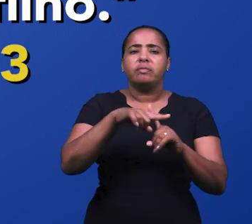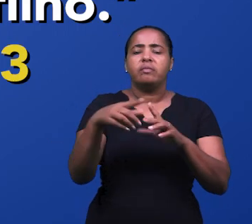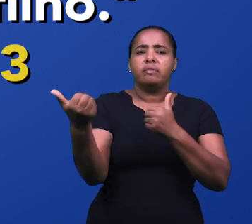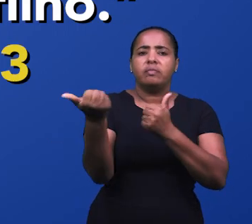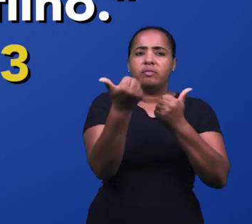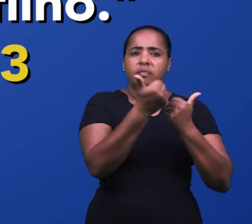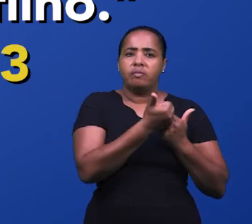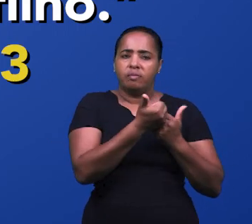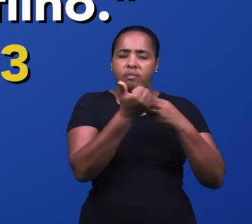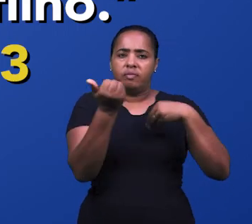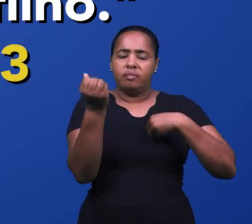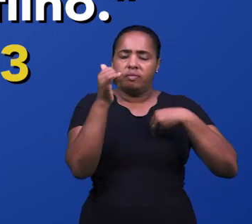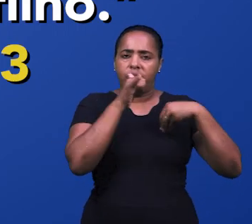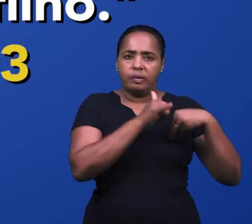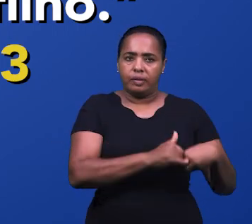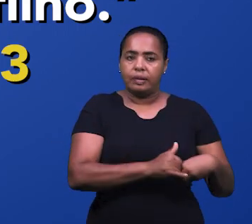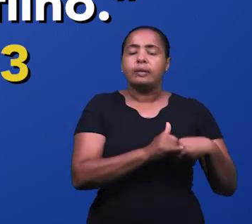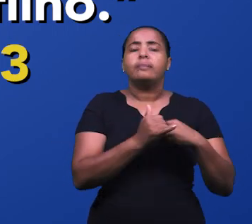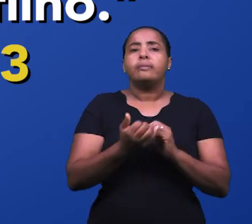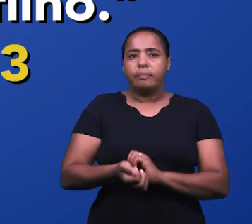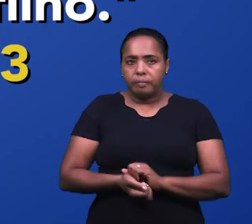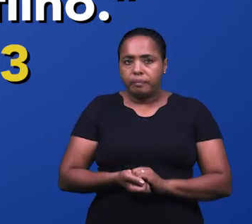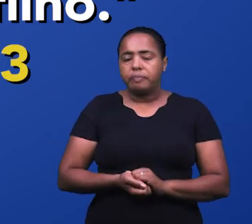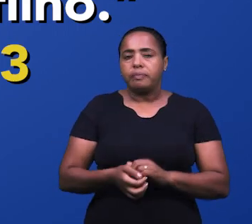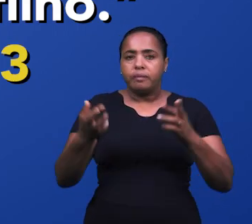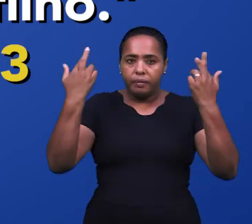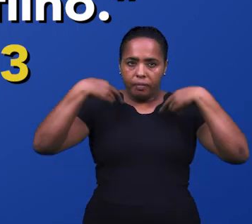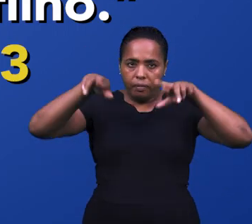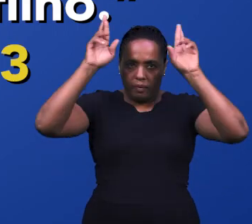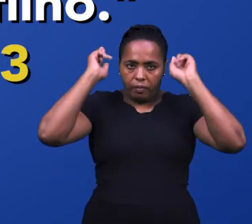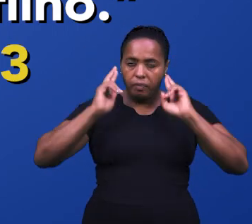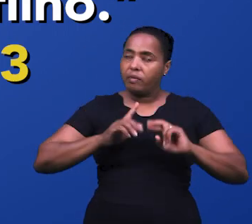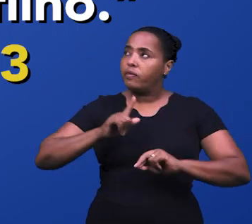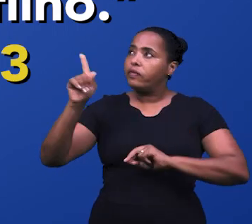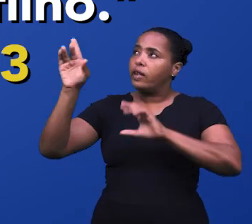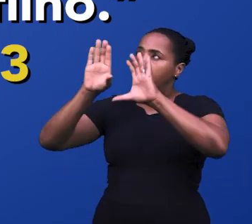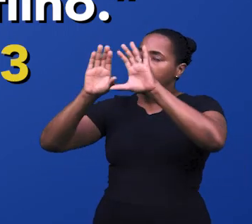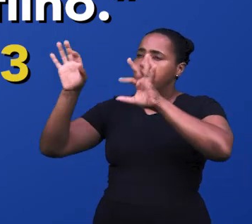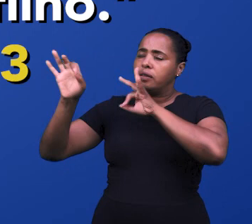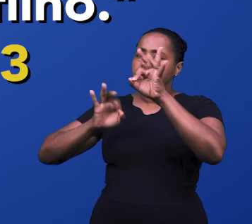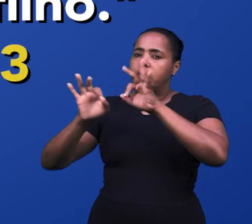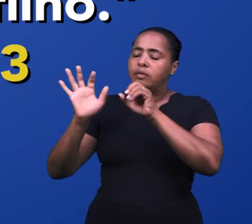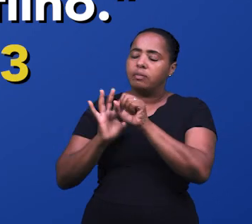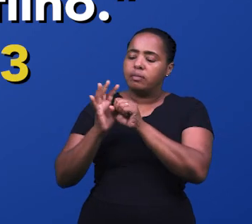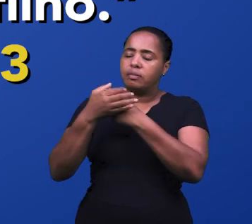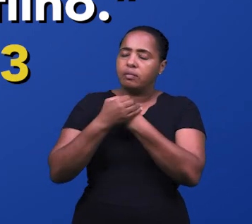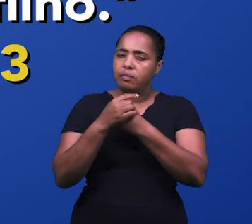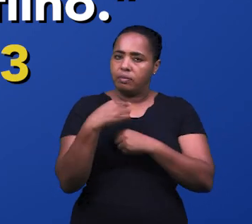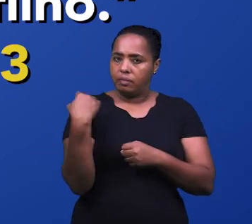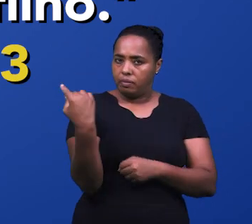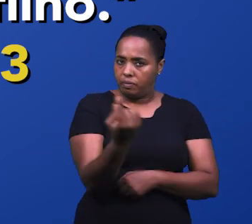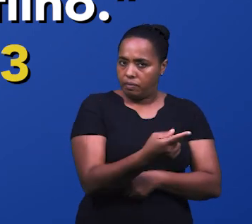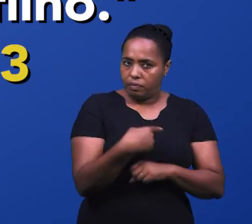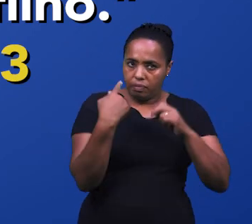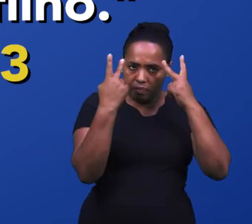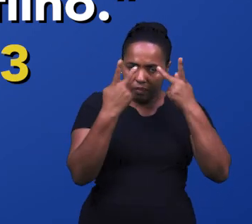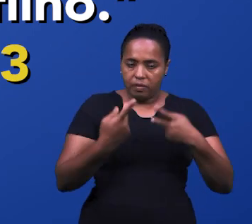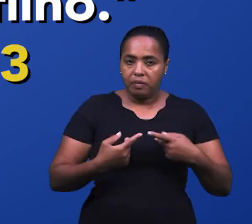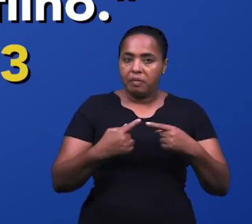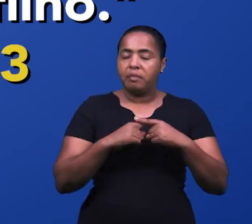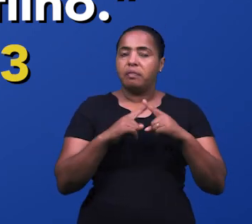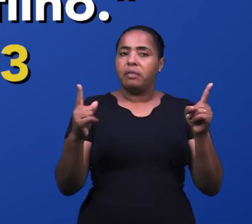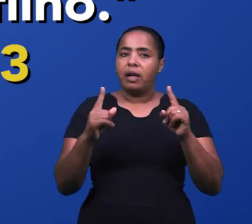pecados. Então o Cordeiro, ele estava preparado desde a eternidade, mas ele estava oculto aos nossos olhos. Somente